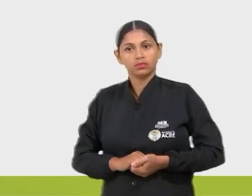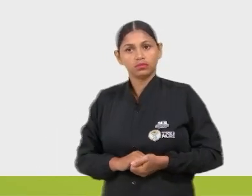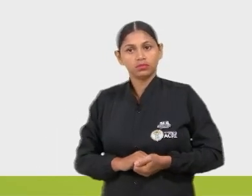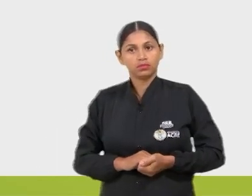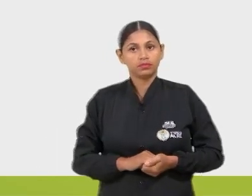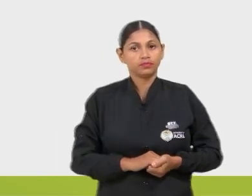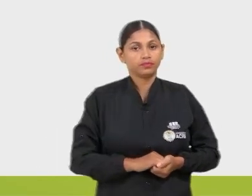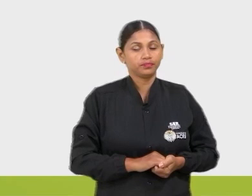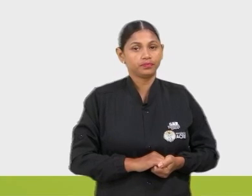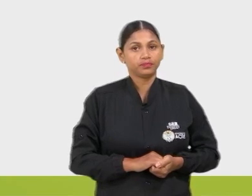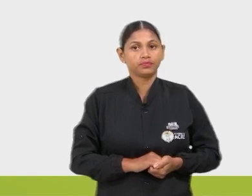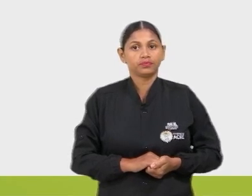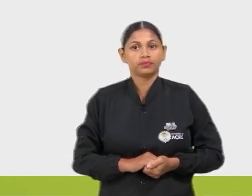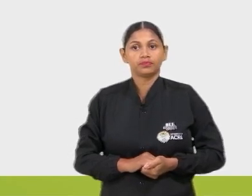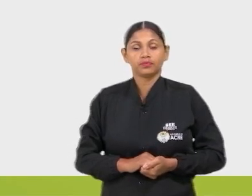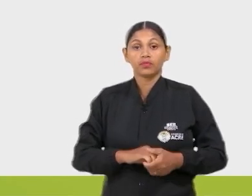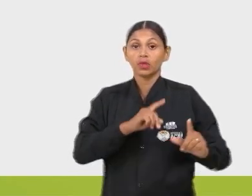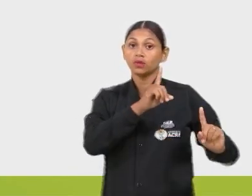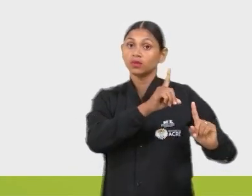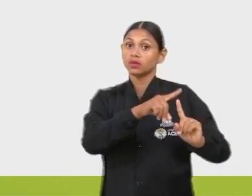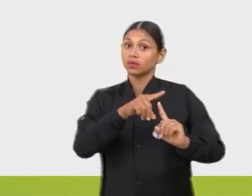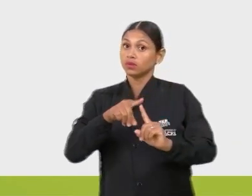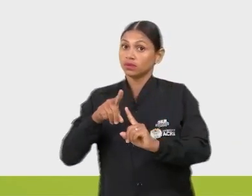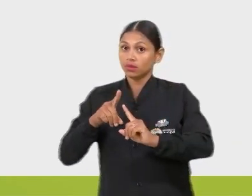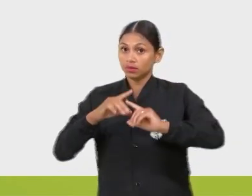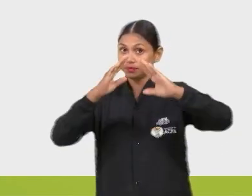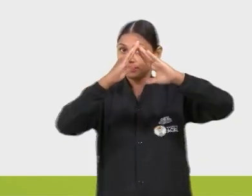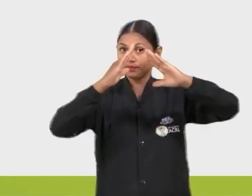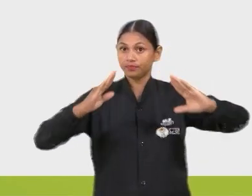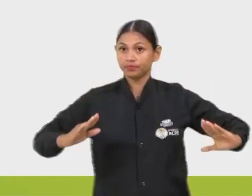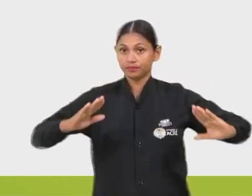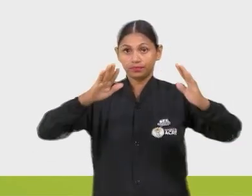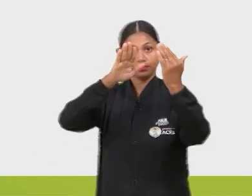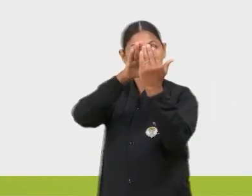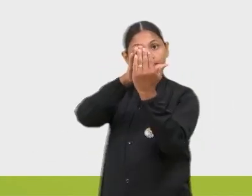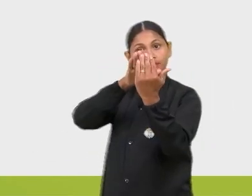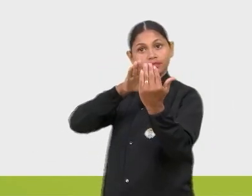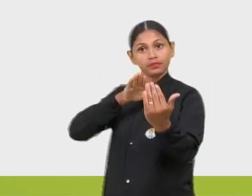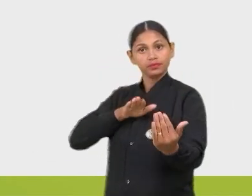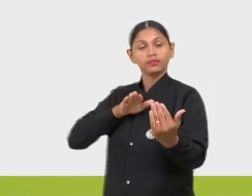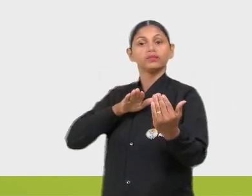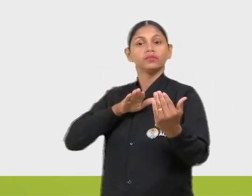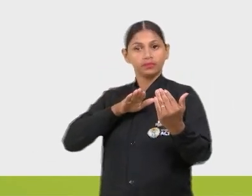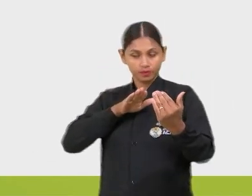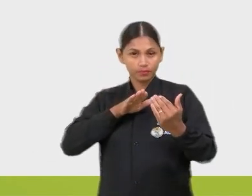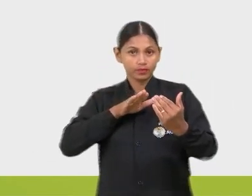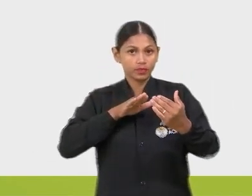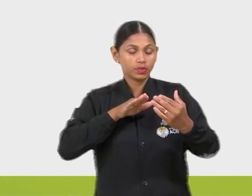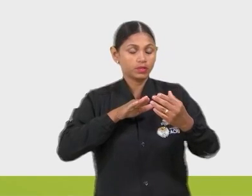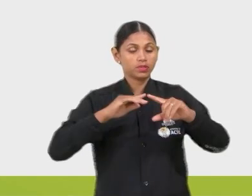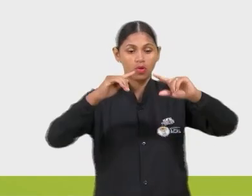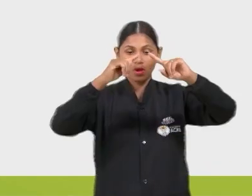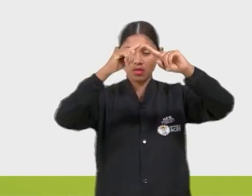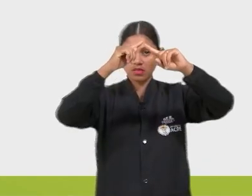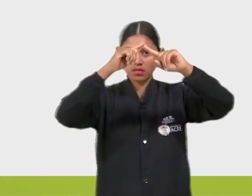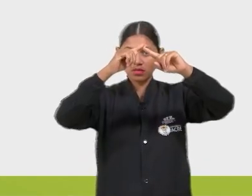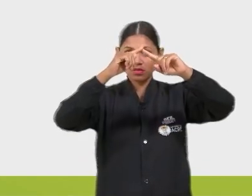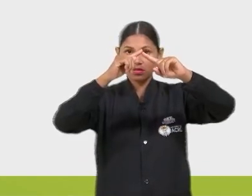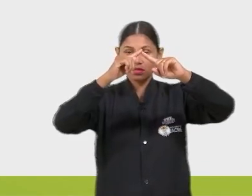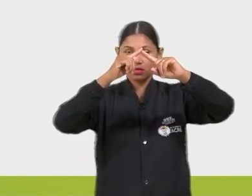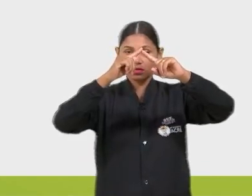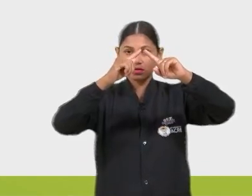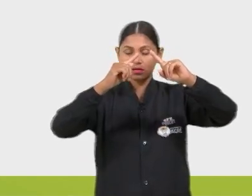Olha só. Tipo de pirâmides. A gente tem aqui uma pirâmide de base triangular. É importante você observar que todas